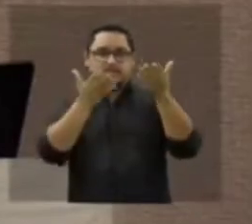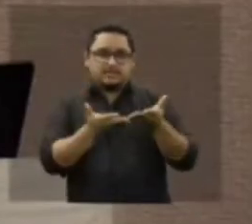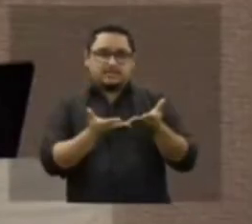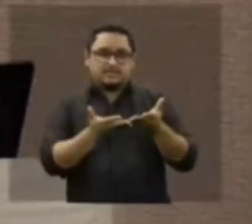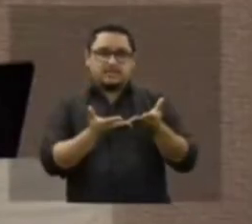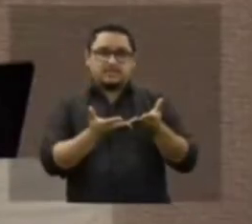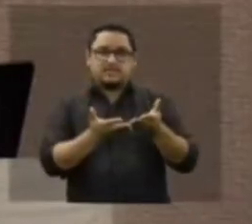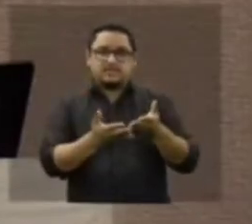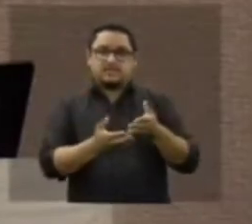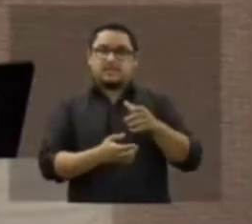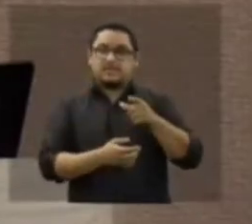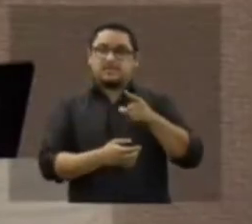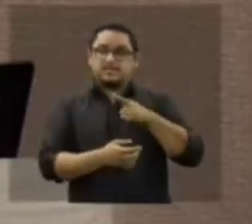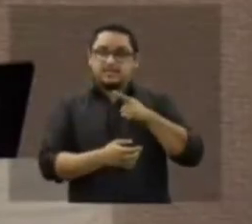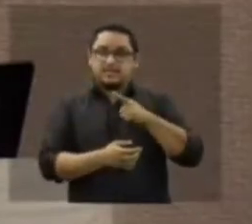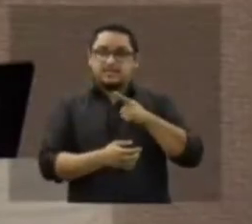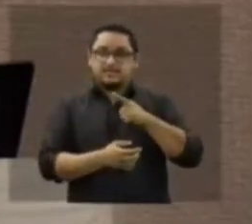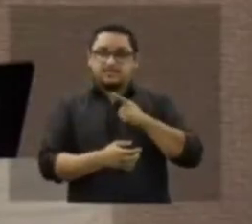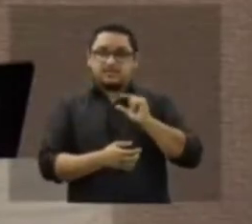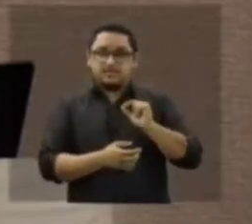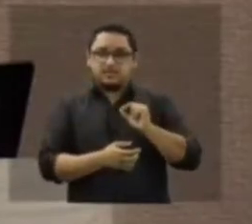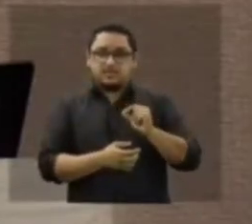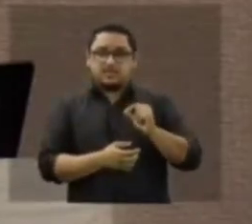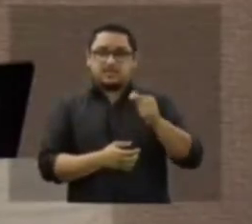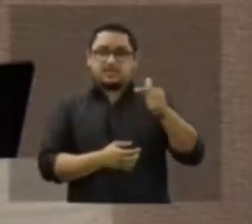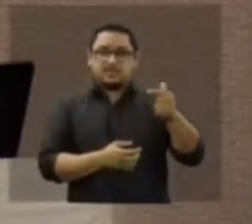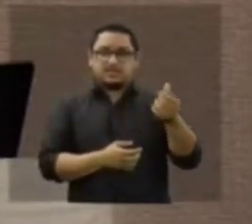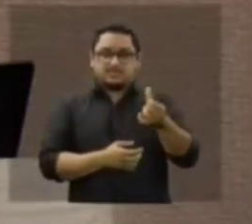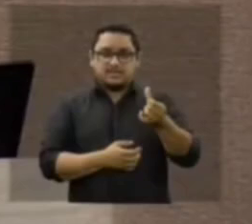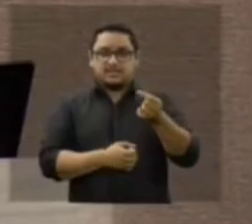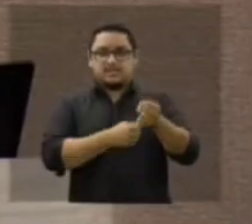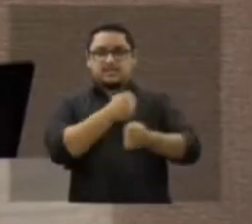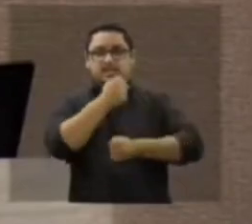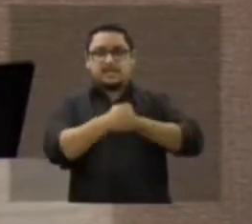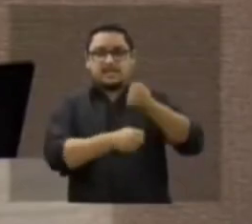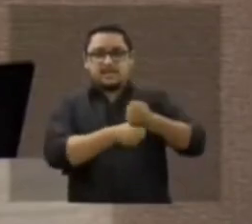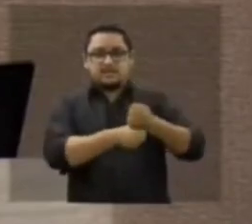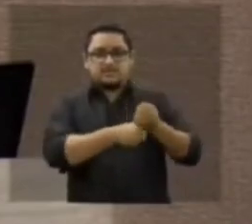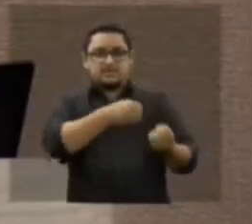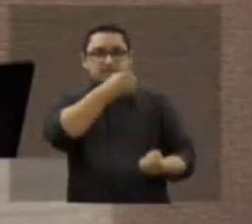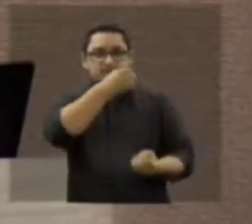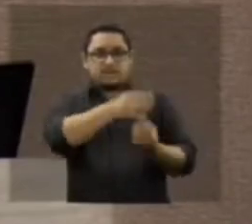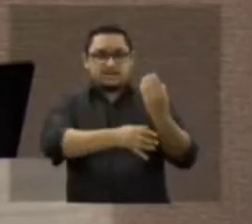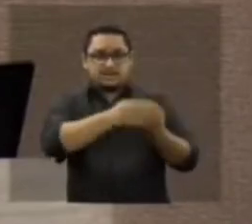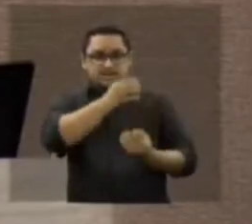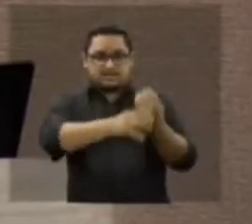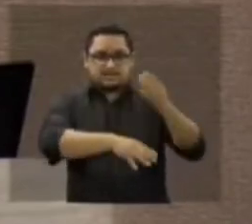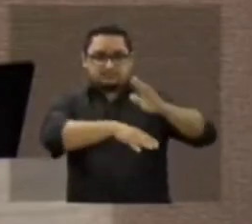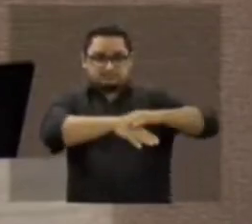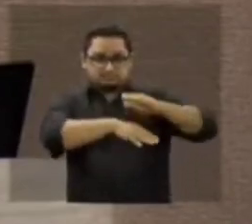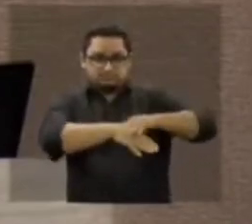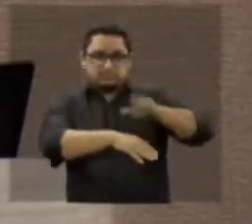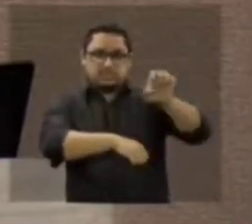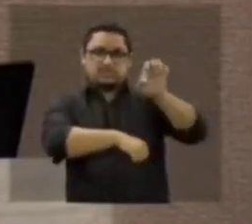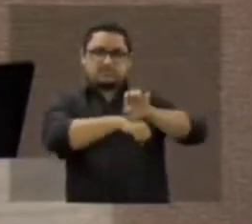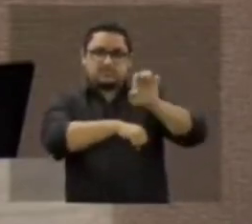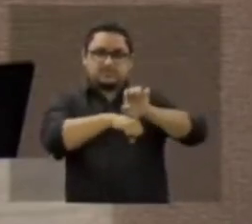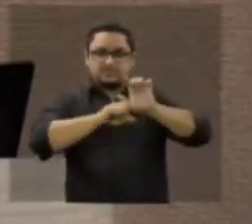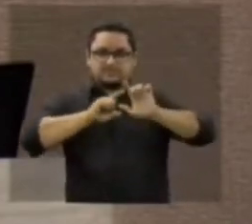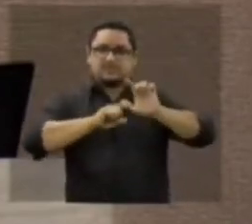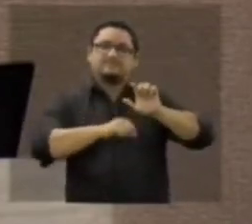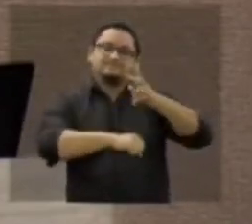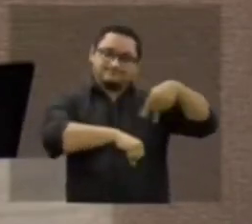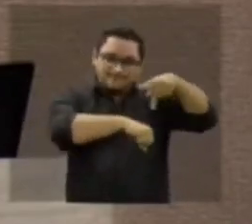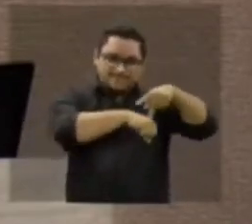foi mais um ano 76º aniversário da independência do Estado de Israel eu estive presente